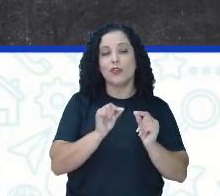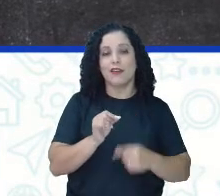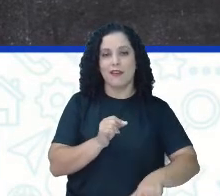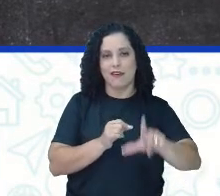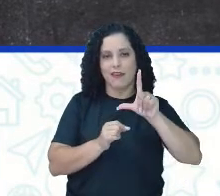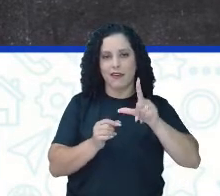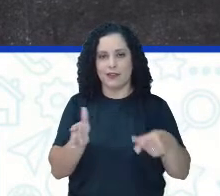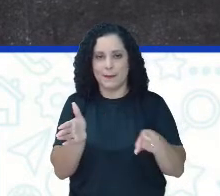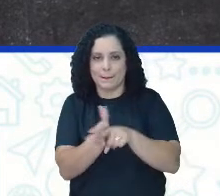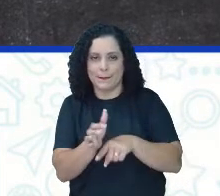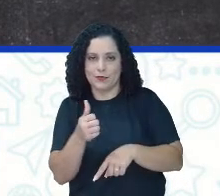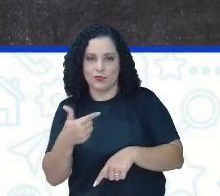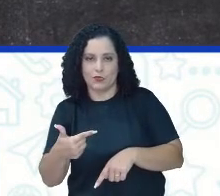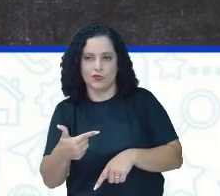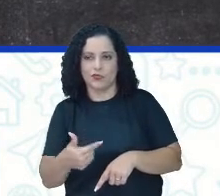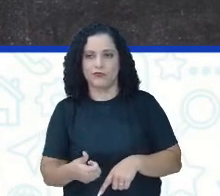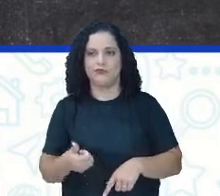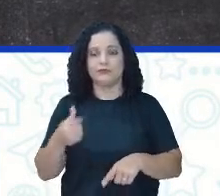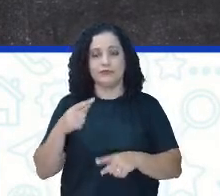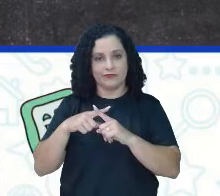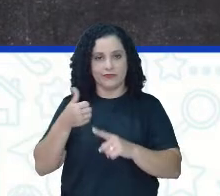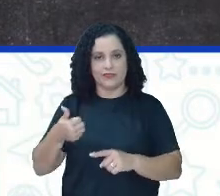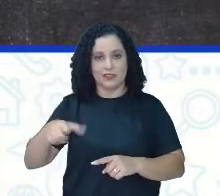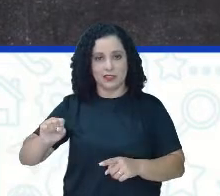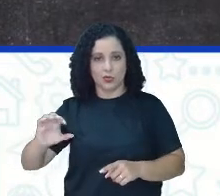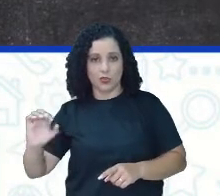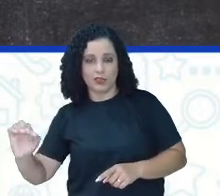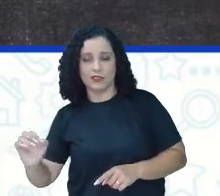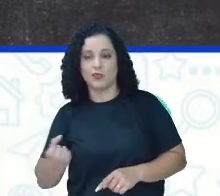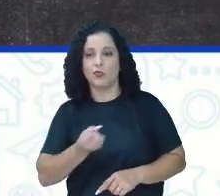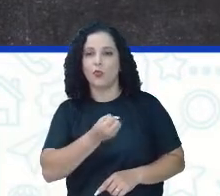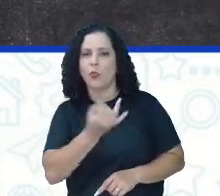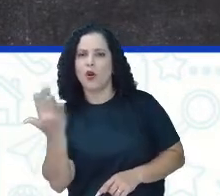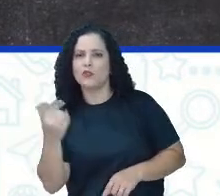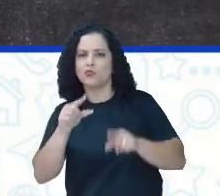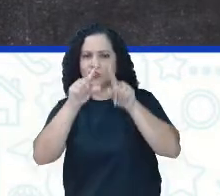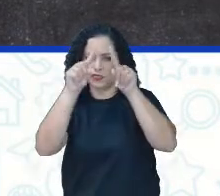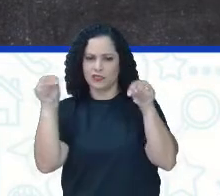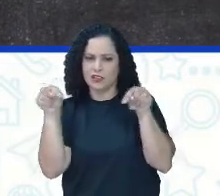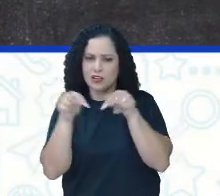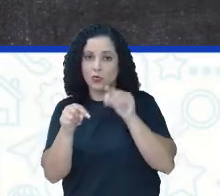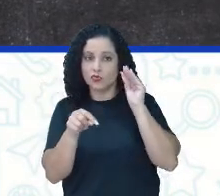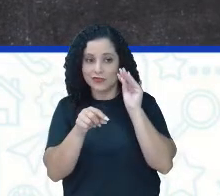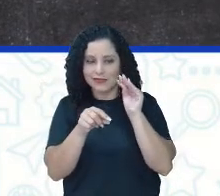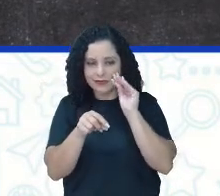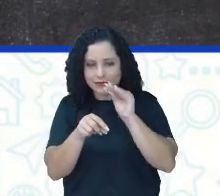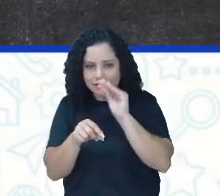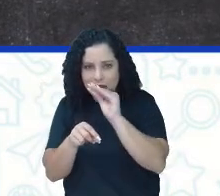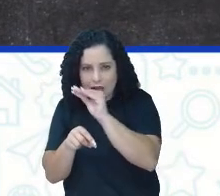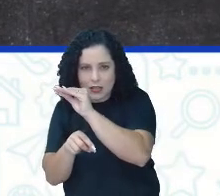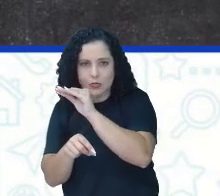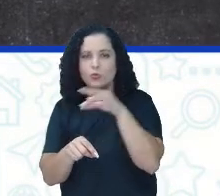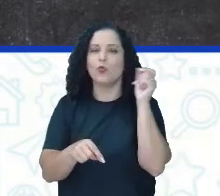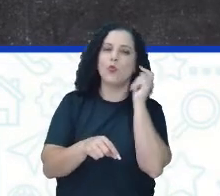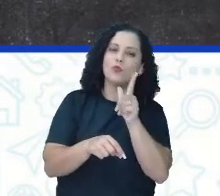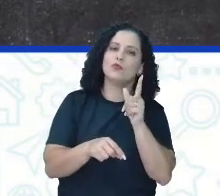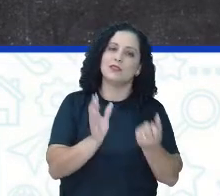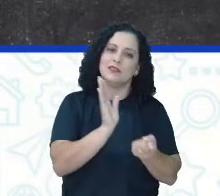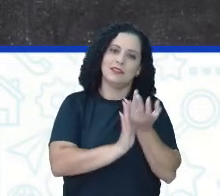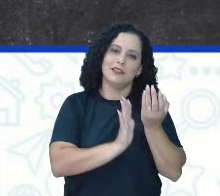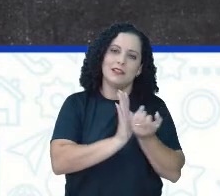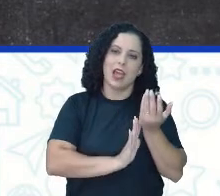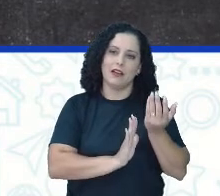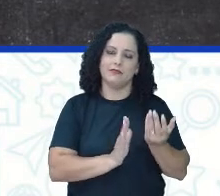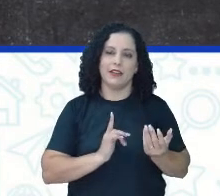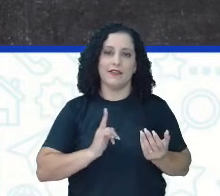multiplica 180. Então, quantos triângulos a gente consegue formar aí nesse octógono? Ó, coloquei já para vocês verificarem. A